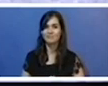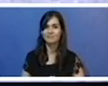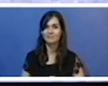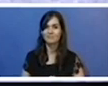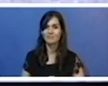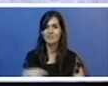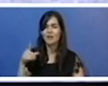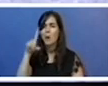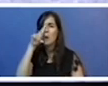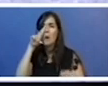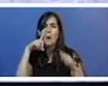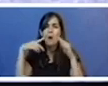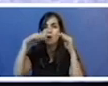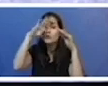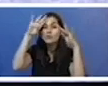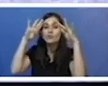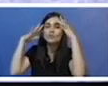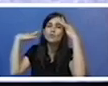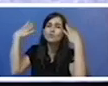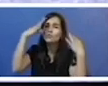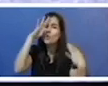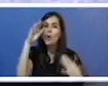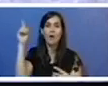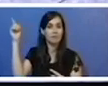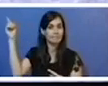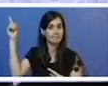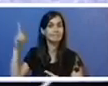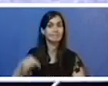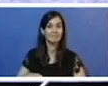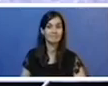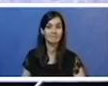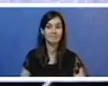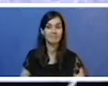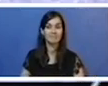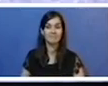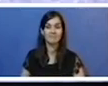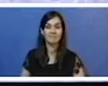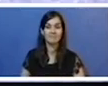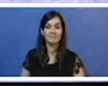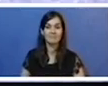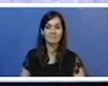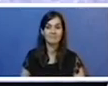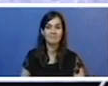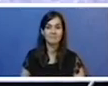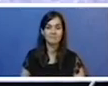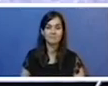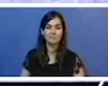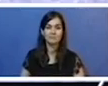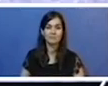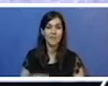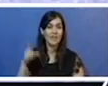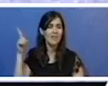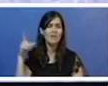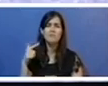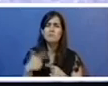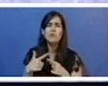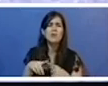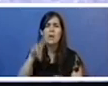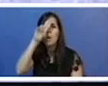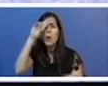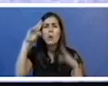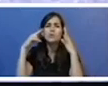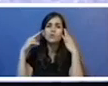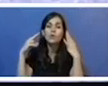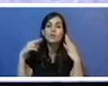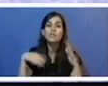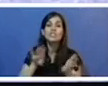Glândula sudorípara, que produz o suor, que é a transpiração. O suor, ele tem a função de